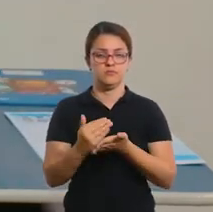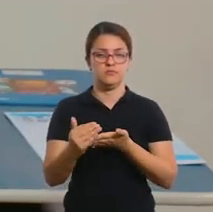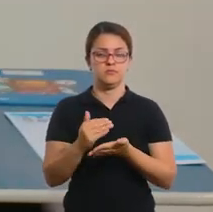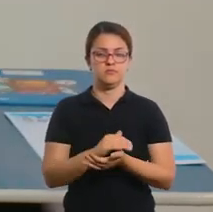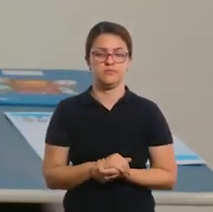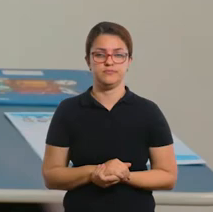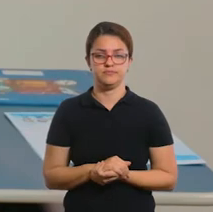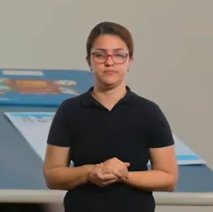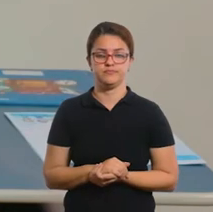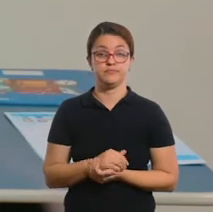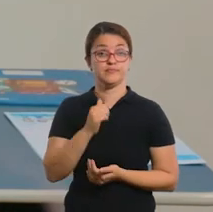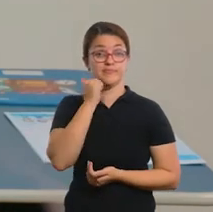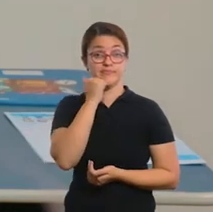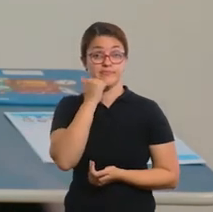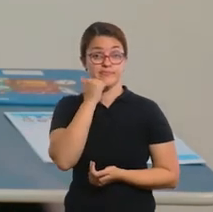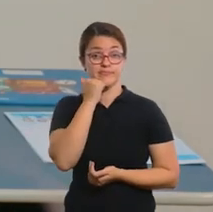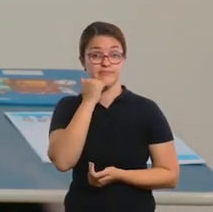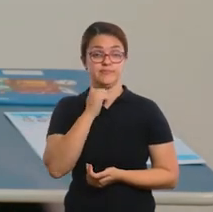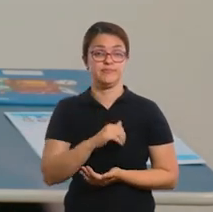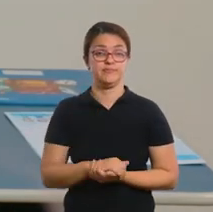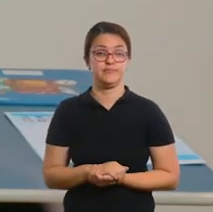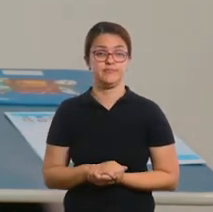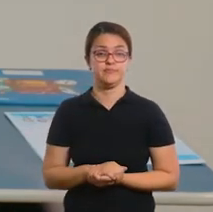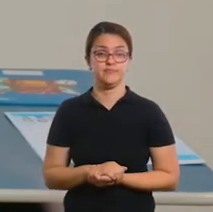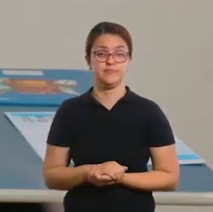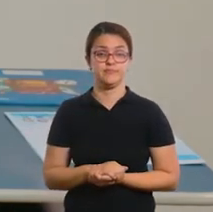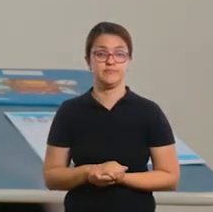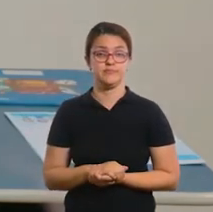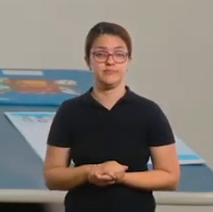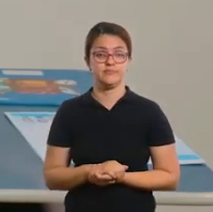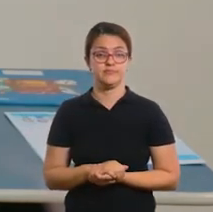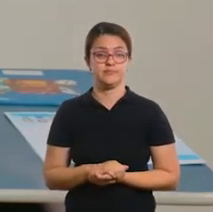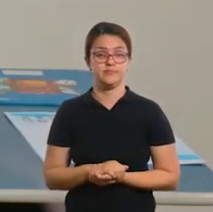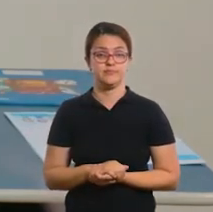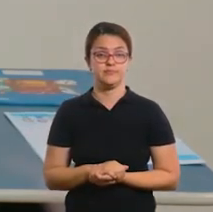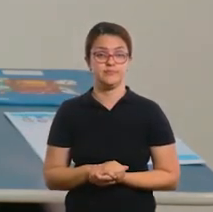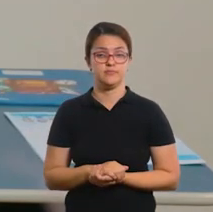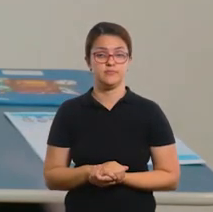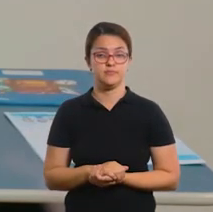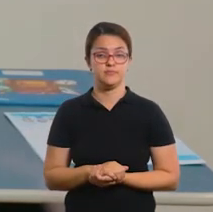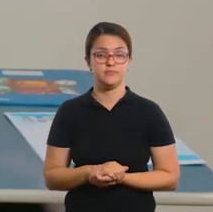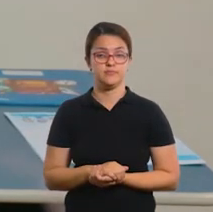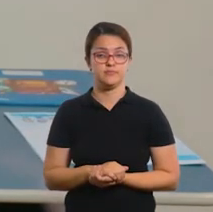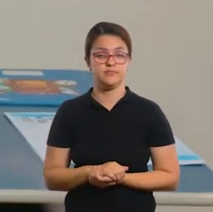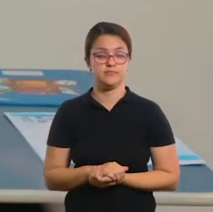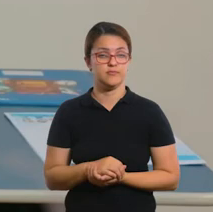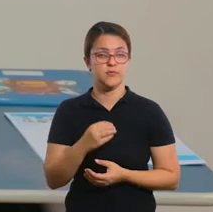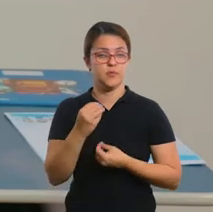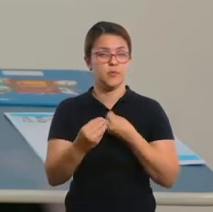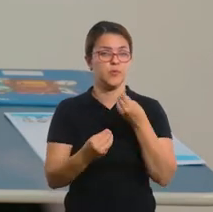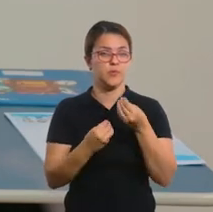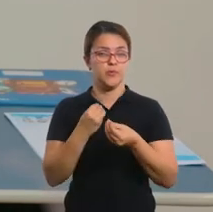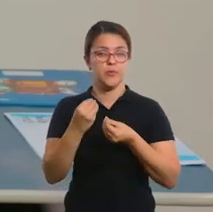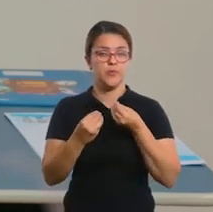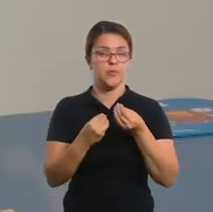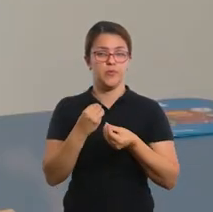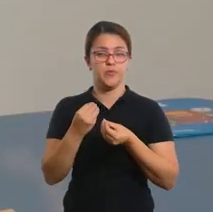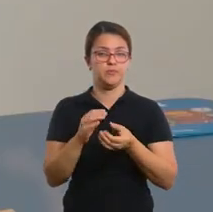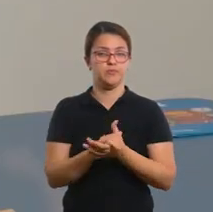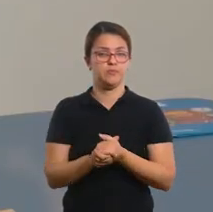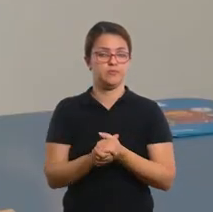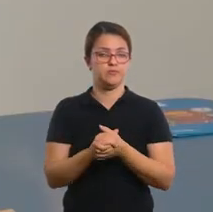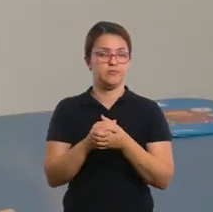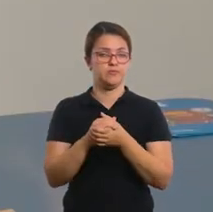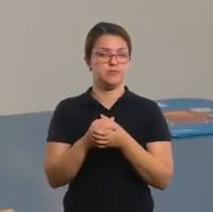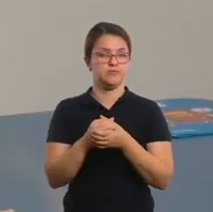vamos para ciências. E em ciências nós vamos falar um pouco